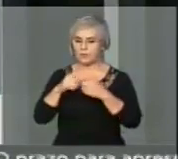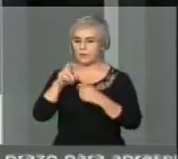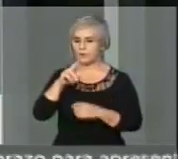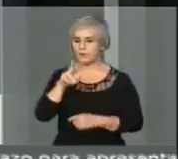presidente